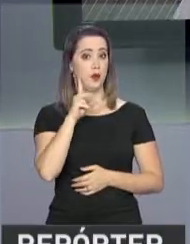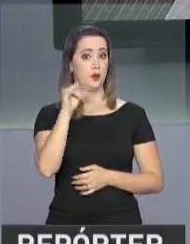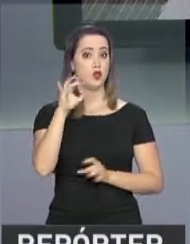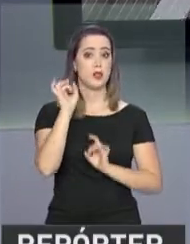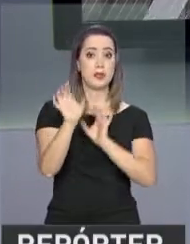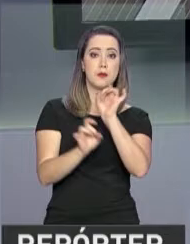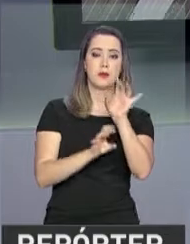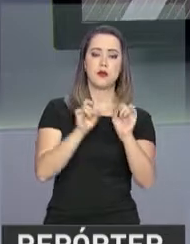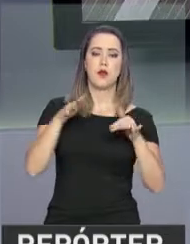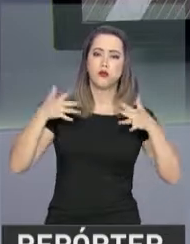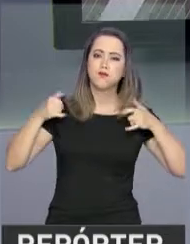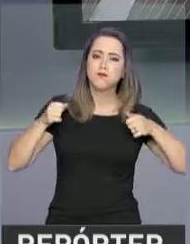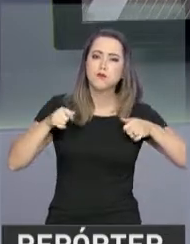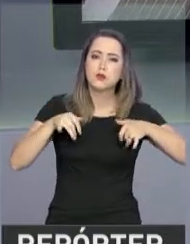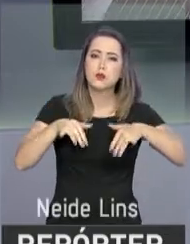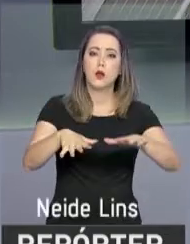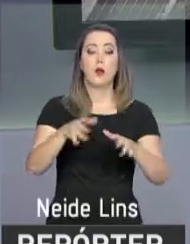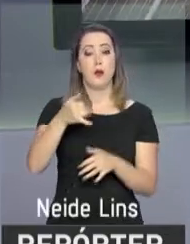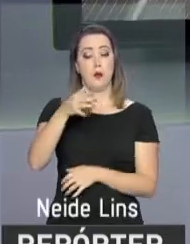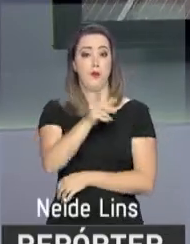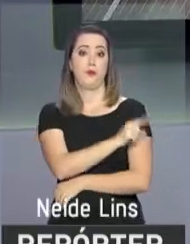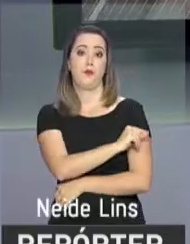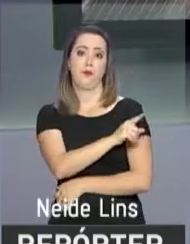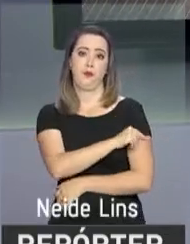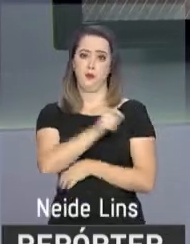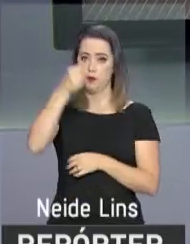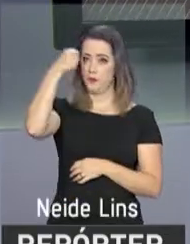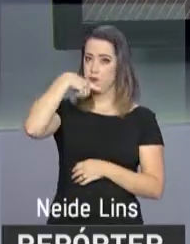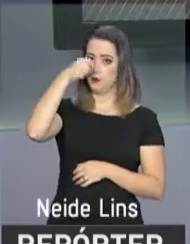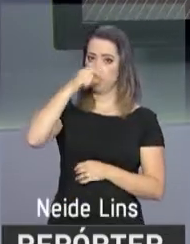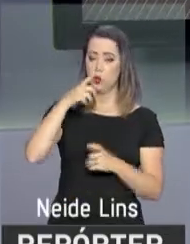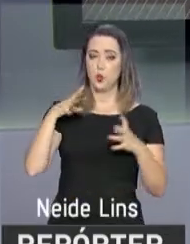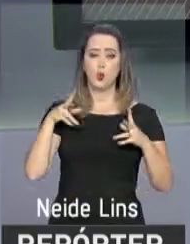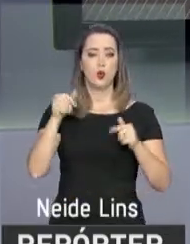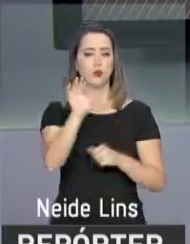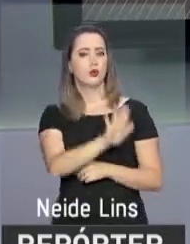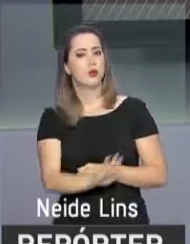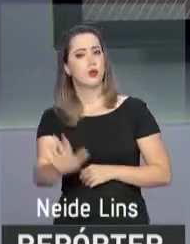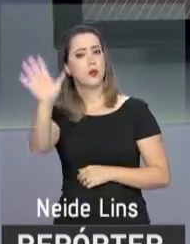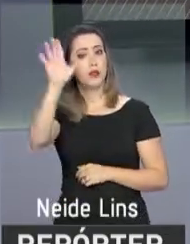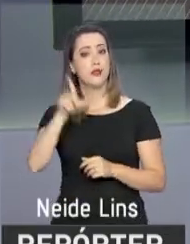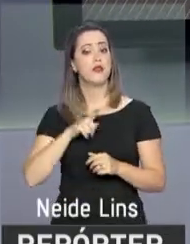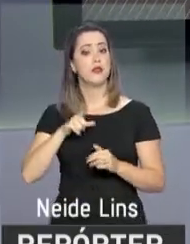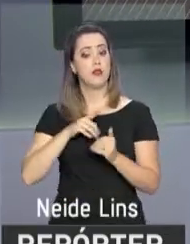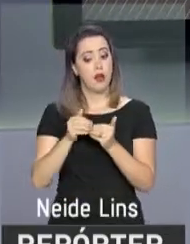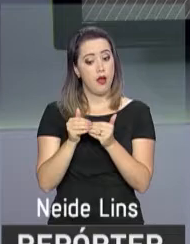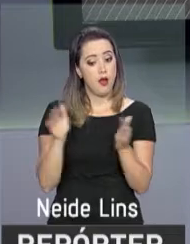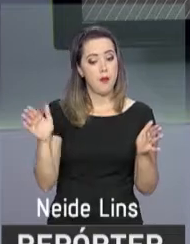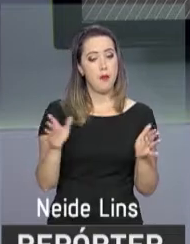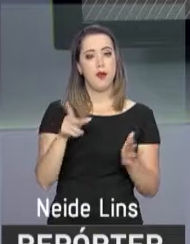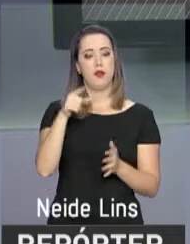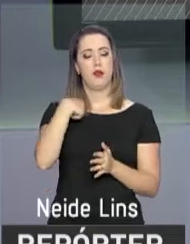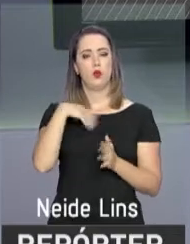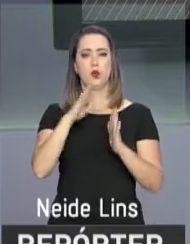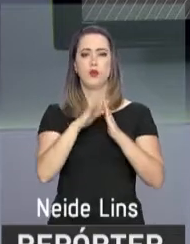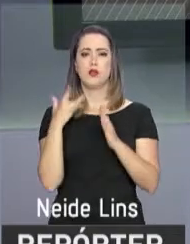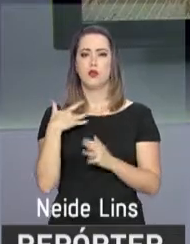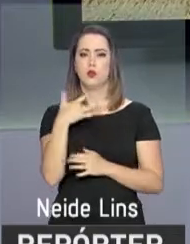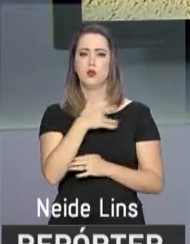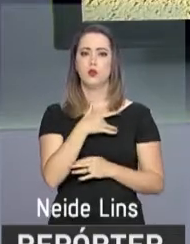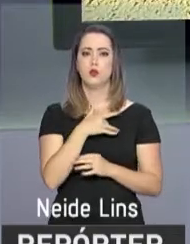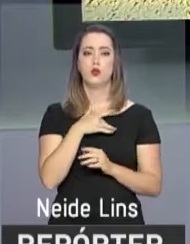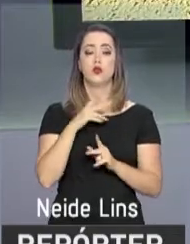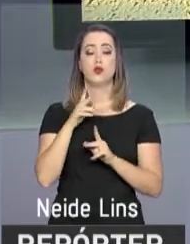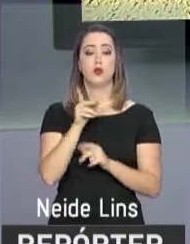d de mobilização contra a gripe os postos de todo o país estarão abertos para vacinar a população alvo e quem traz as informações